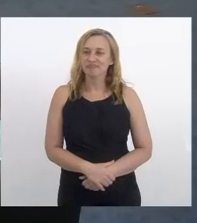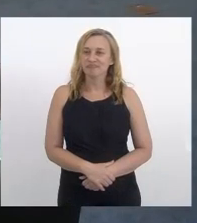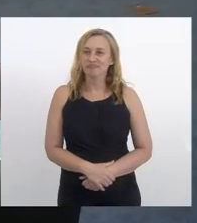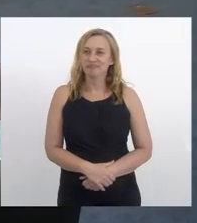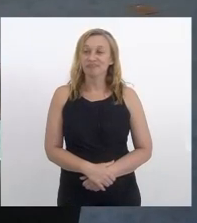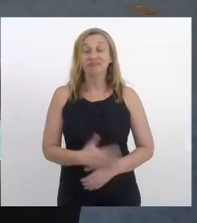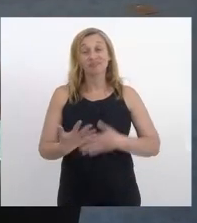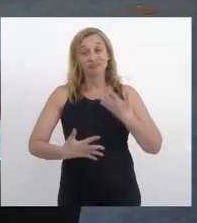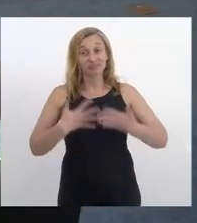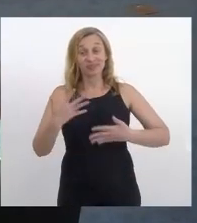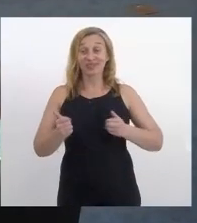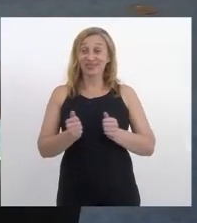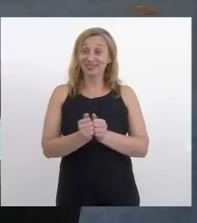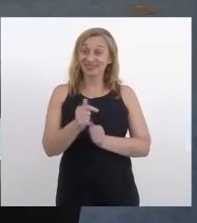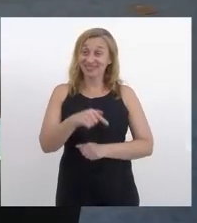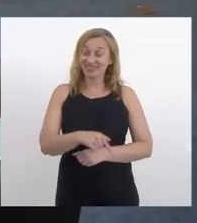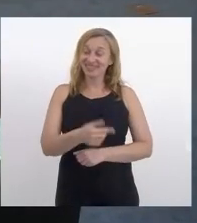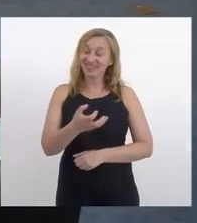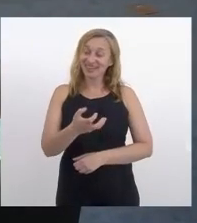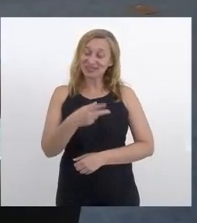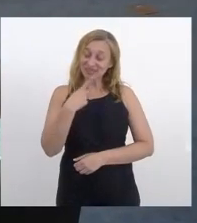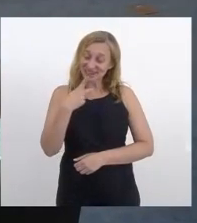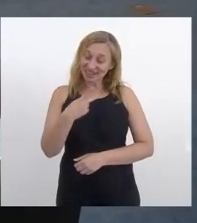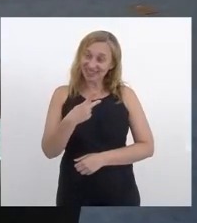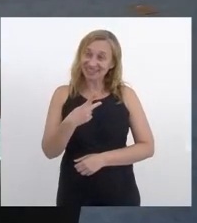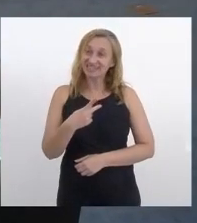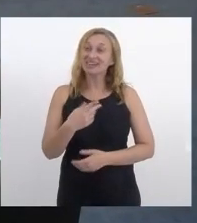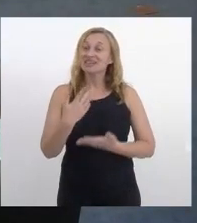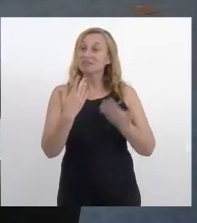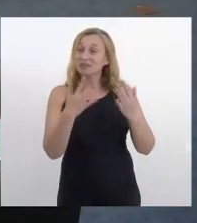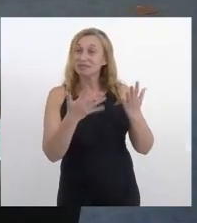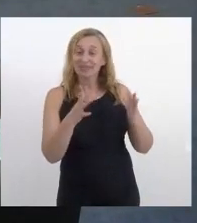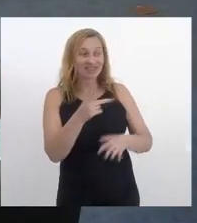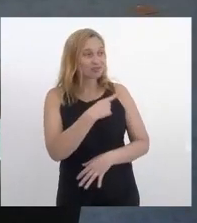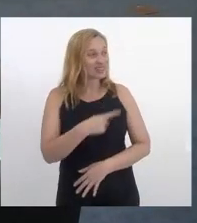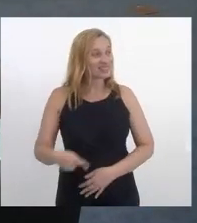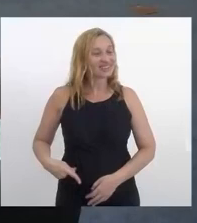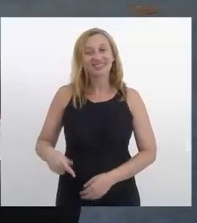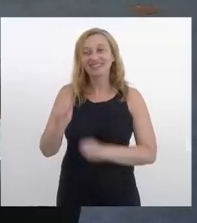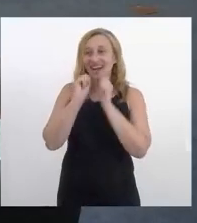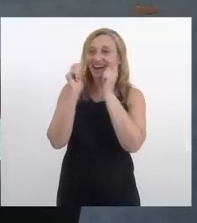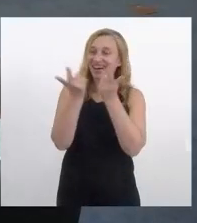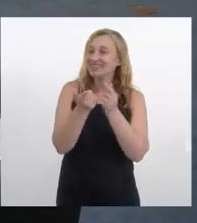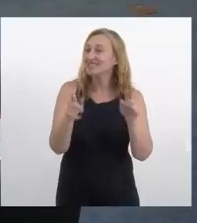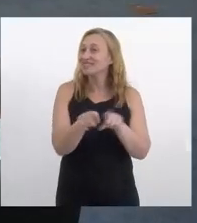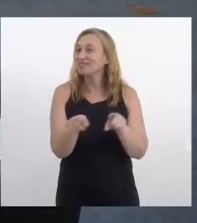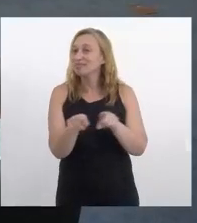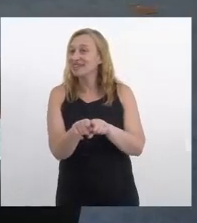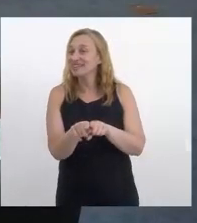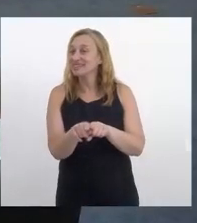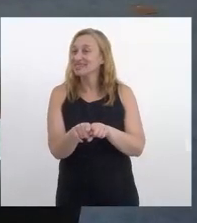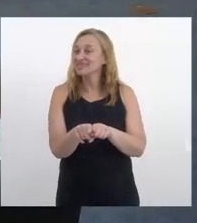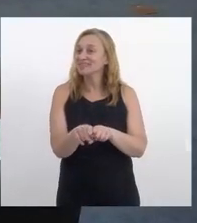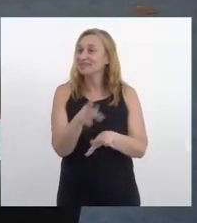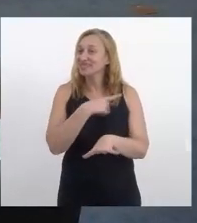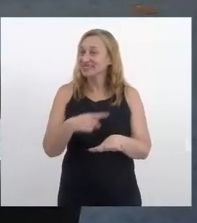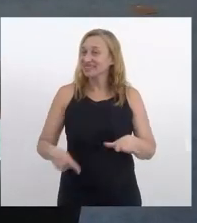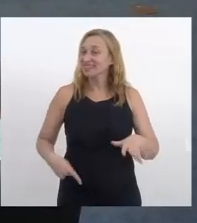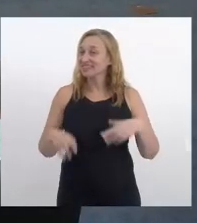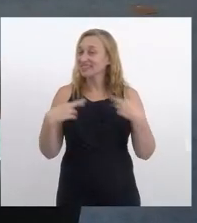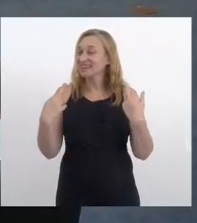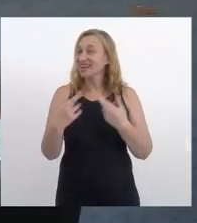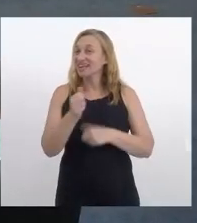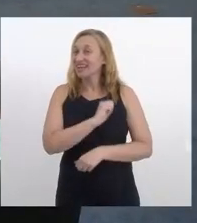Uma alegria poder estar aqui. Quero cumprimentar o presidente da Alerj também dessa sessão, o deputado